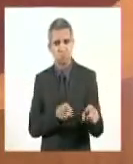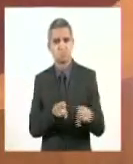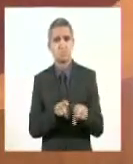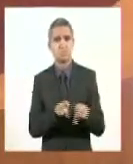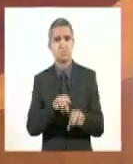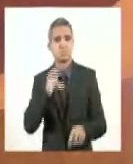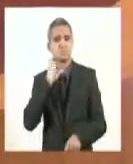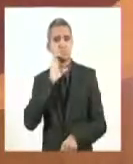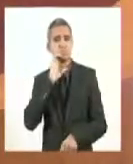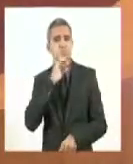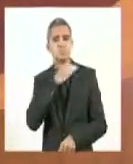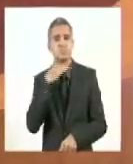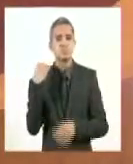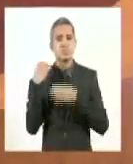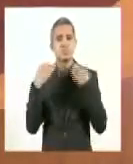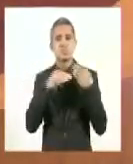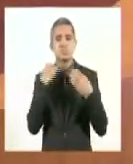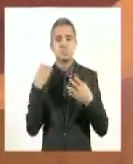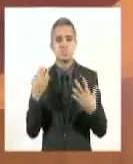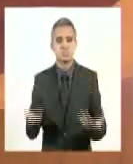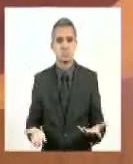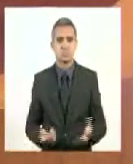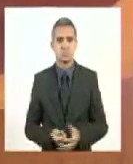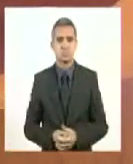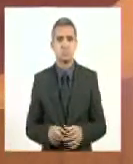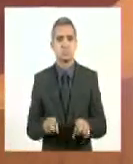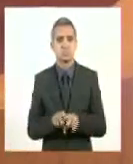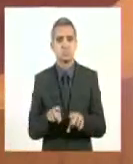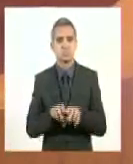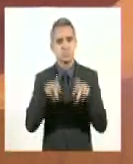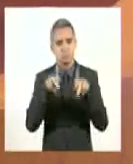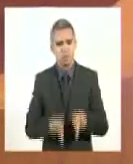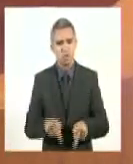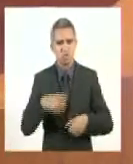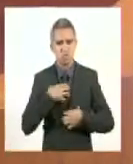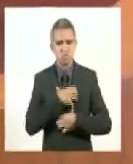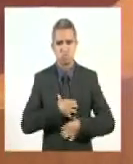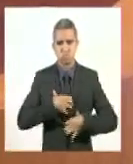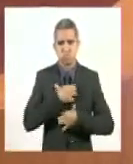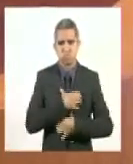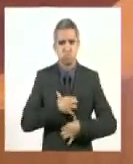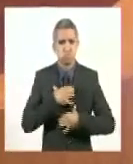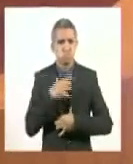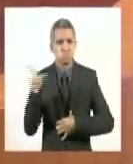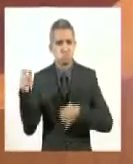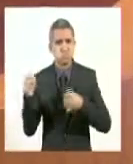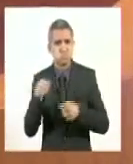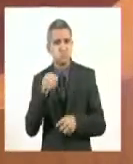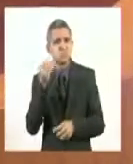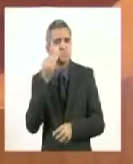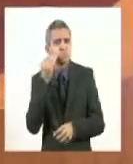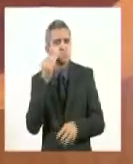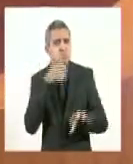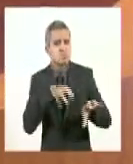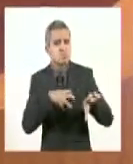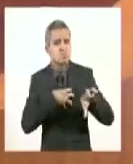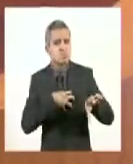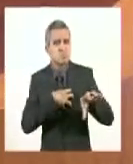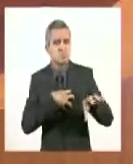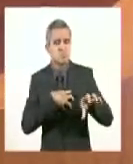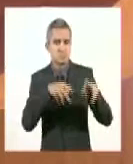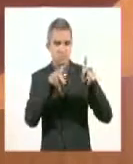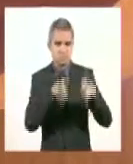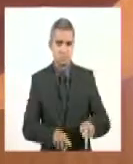deputados tenham a mesma indignação com o povo e se coloquem no lugar do povo. Eu não estou aqui